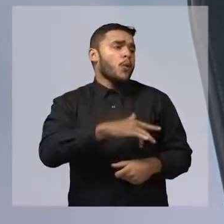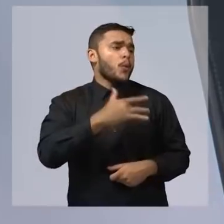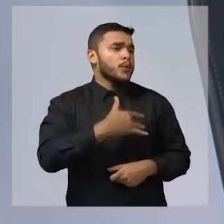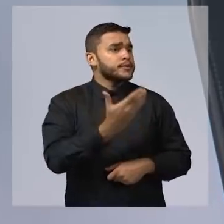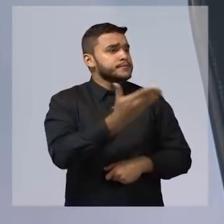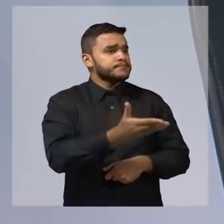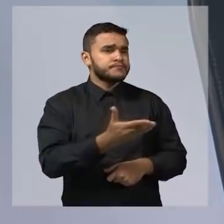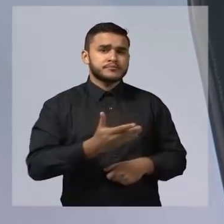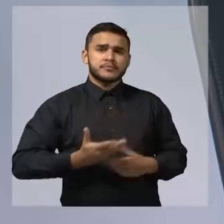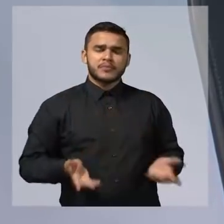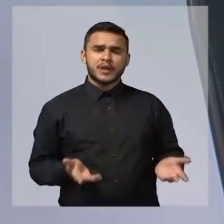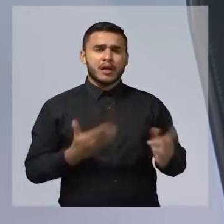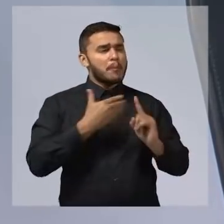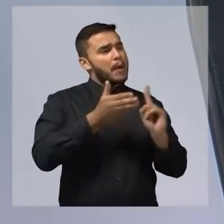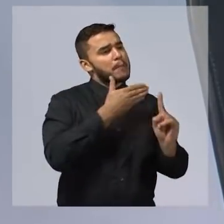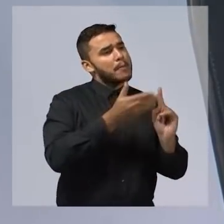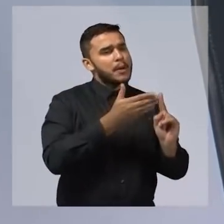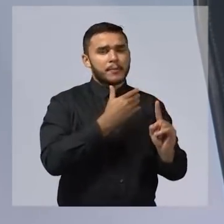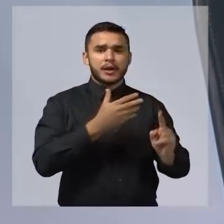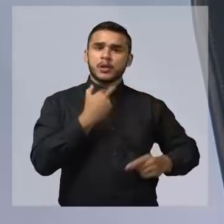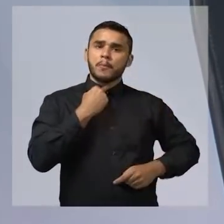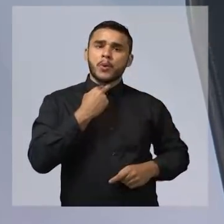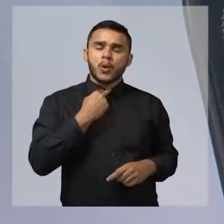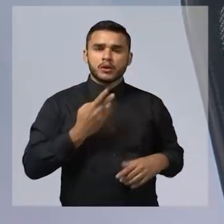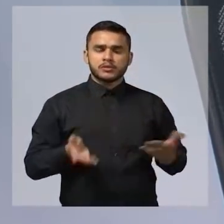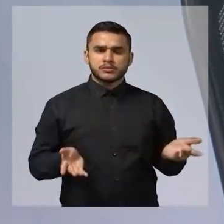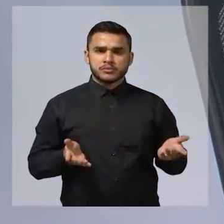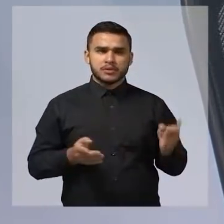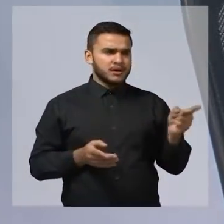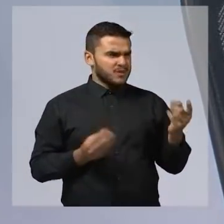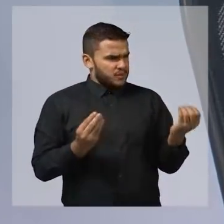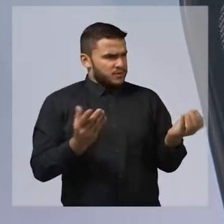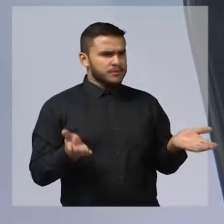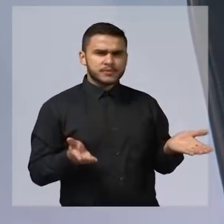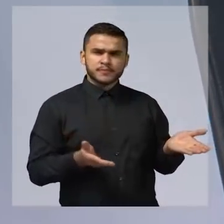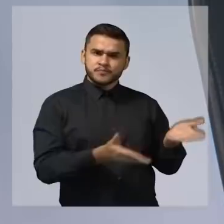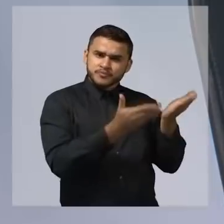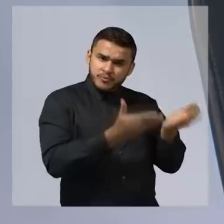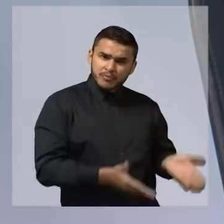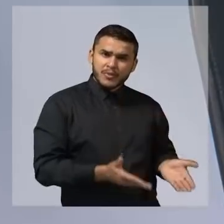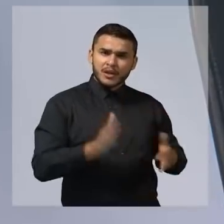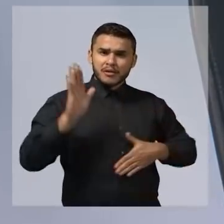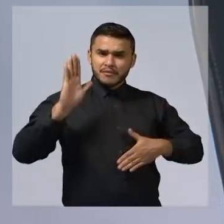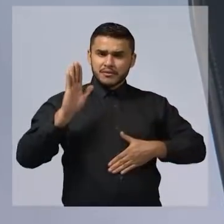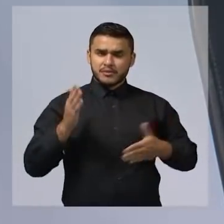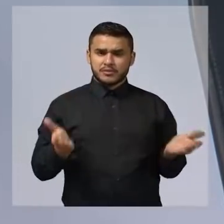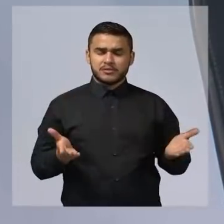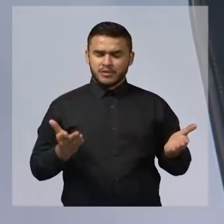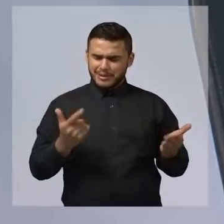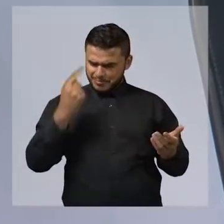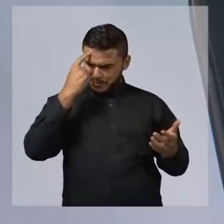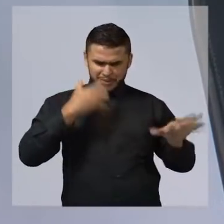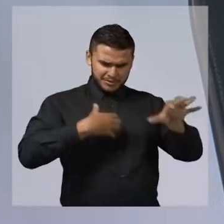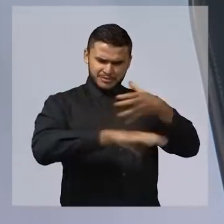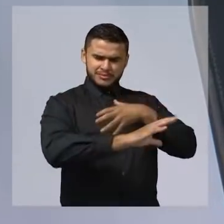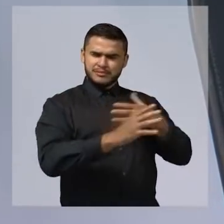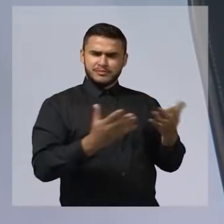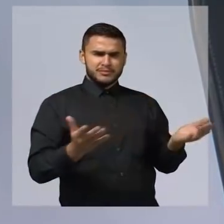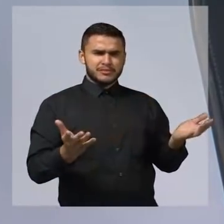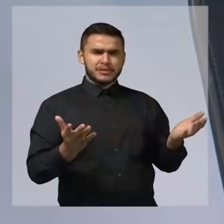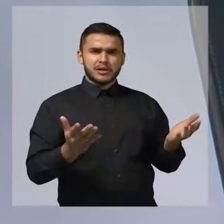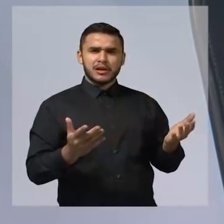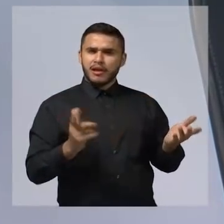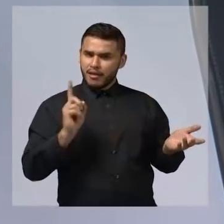coitadinho, né? Quer dizer, de repente um lobo vira ovelha, né? E vira vítima. Então isso gera como se